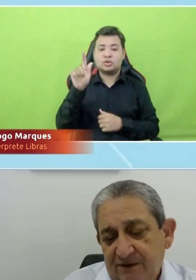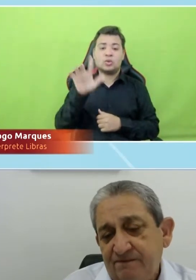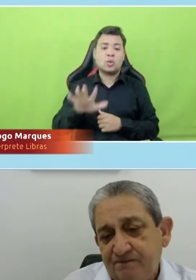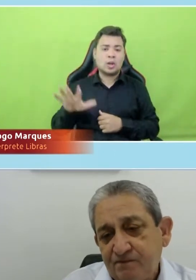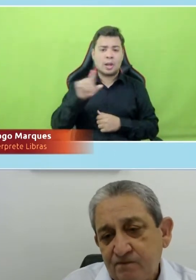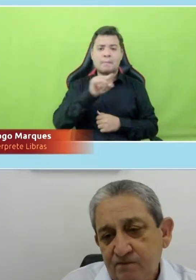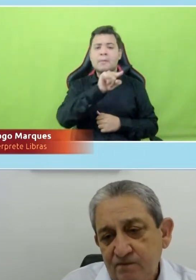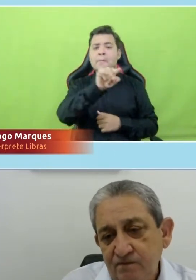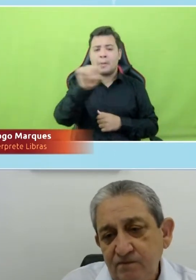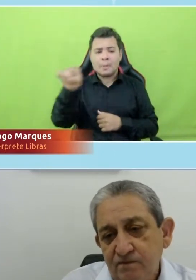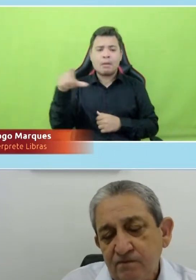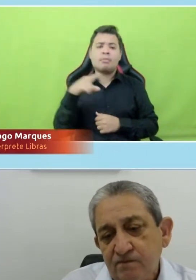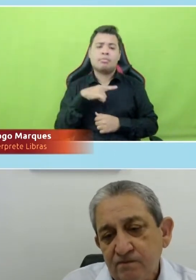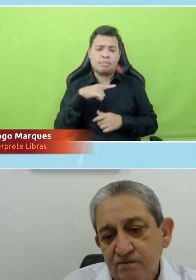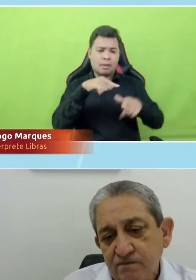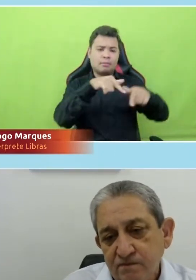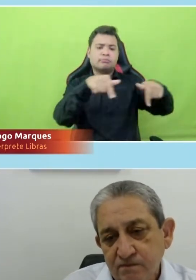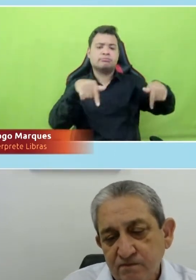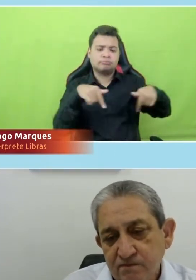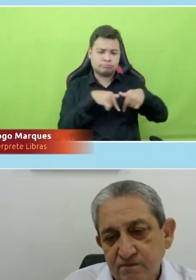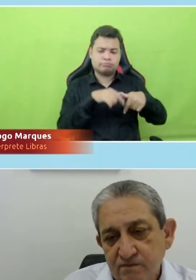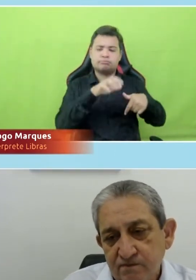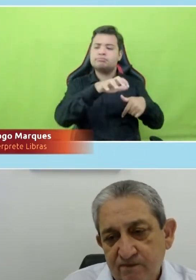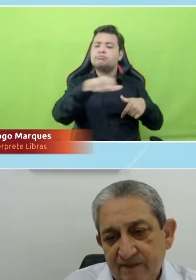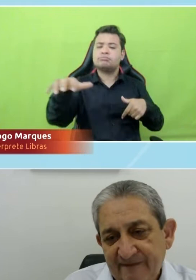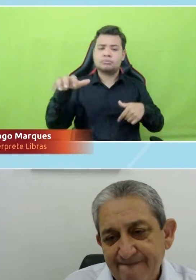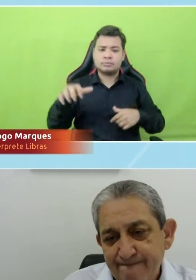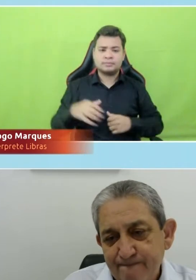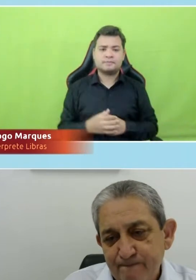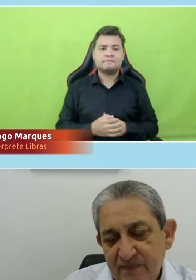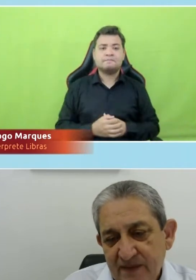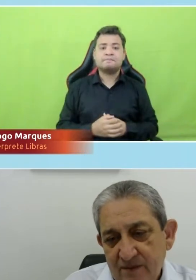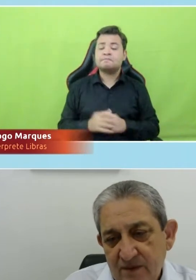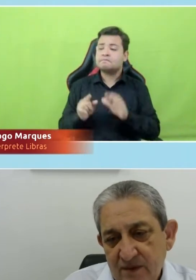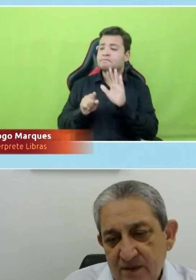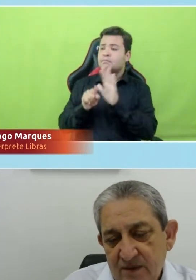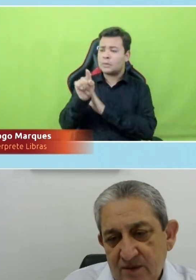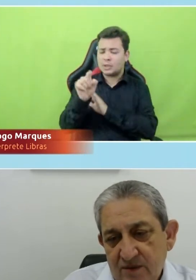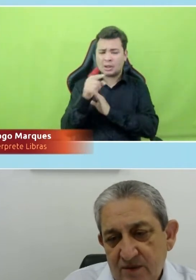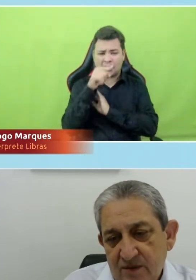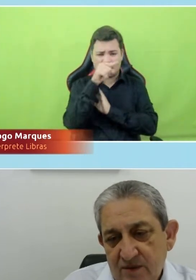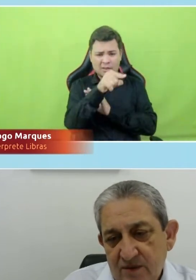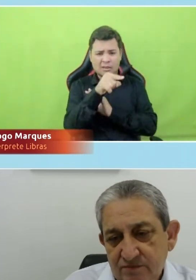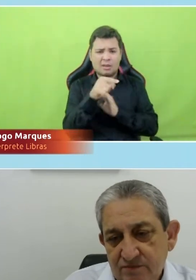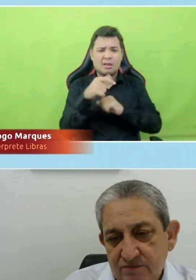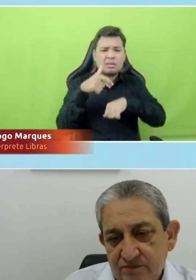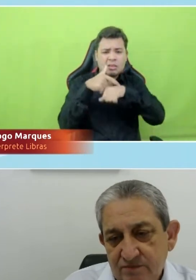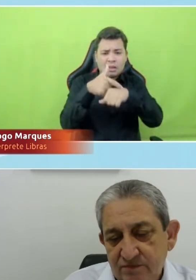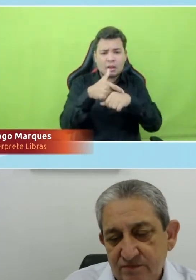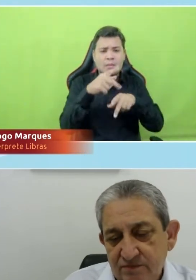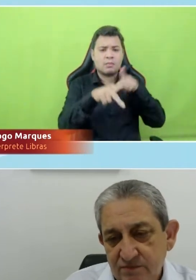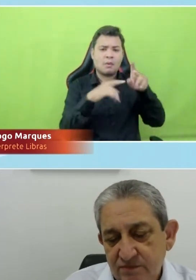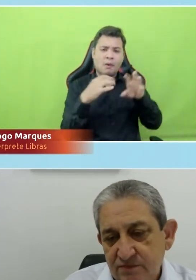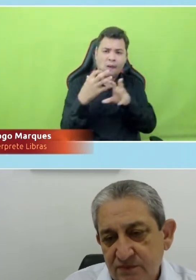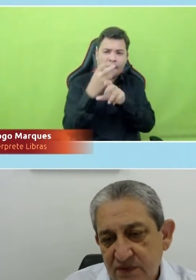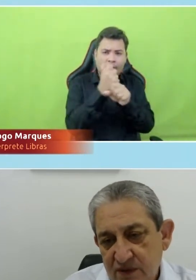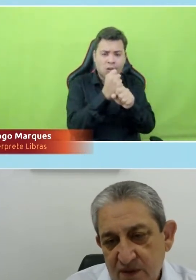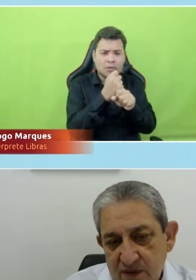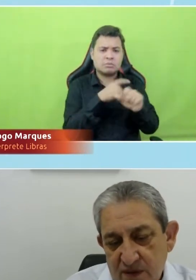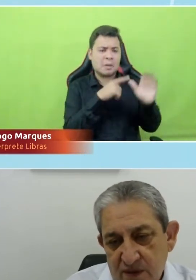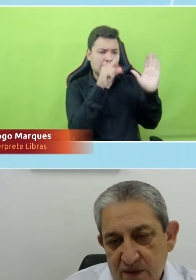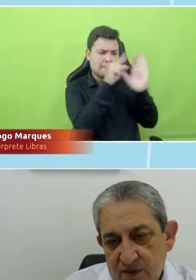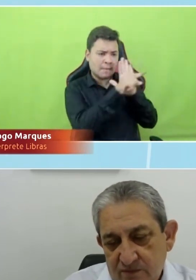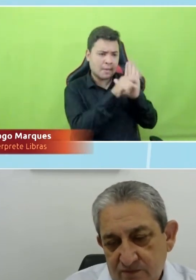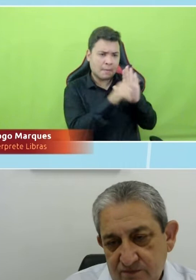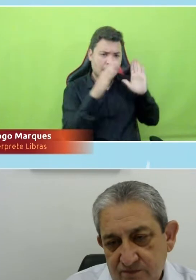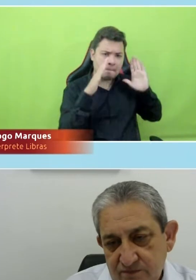né? E como que vai ser esse questionário, Daniel? Tem perguntas específicas para esse público ou é